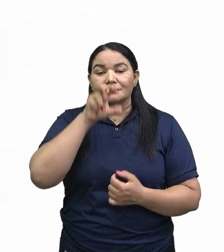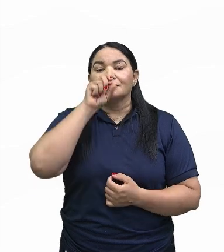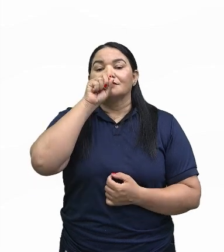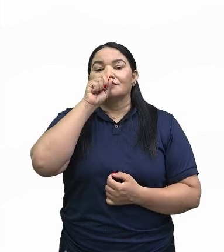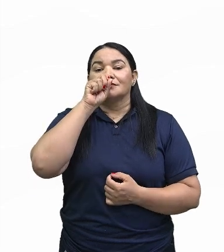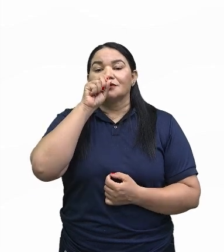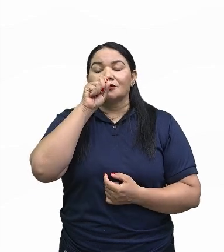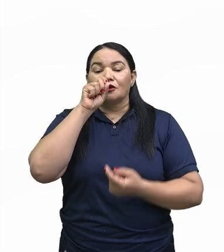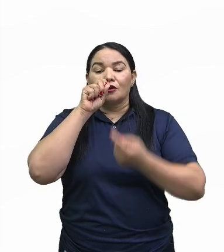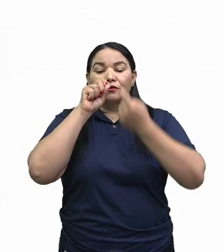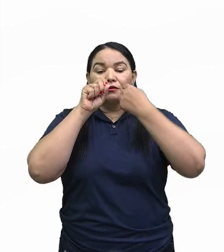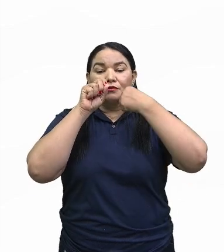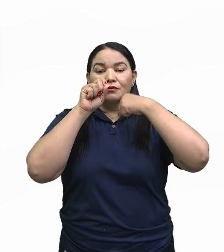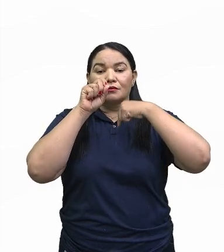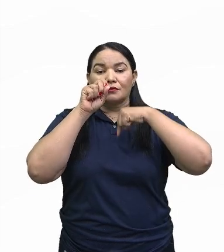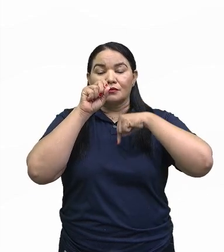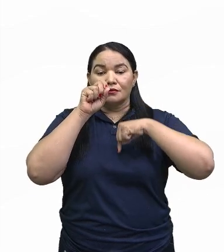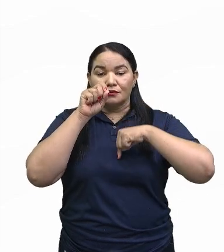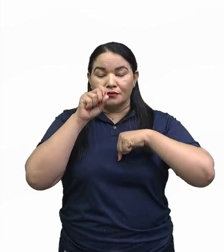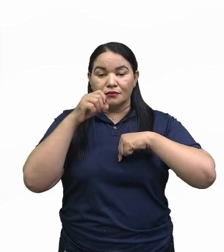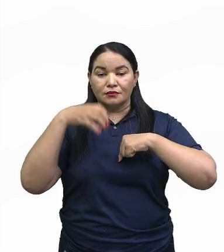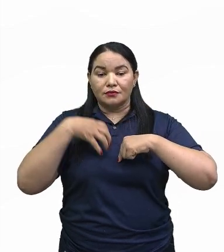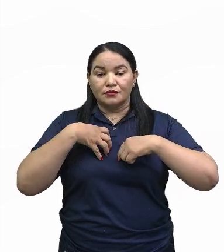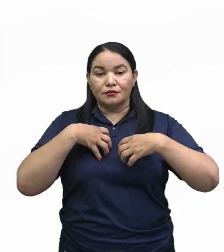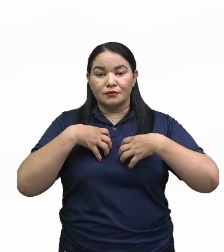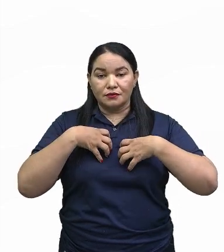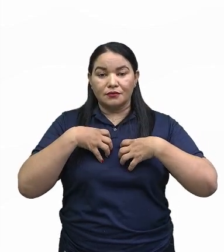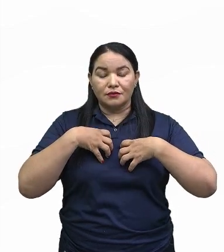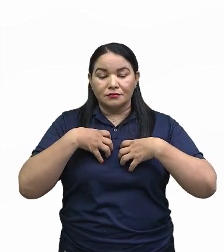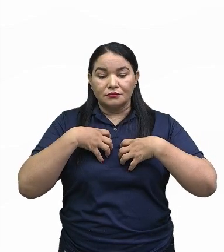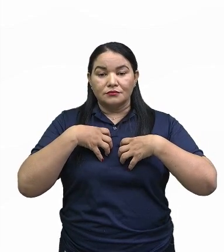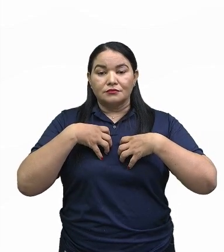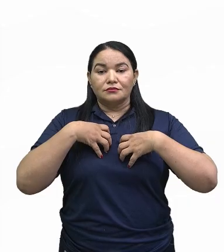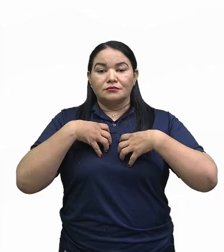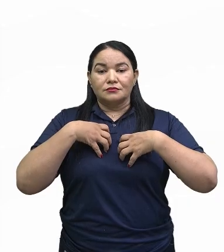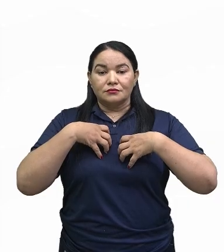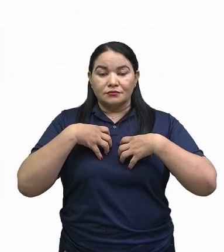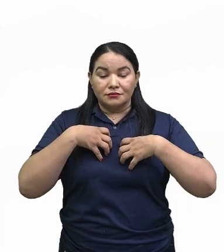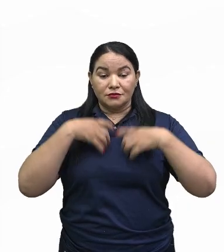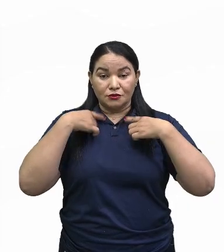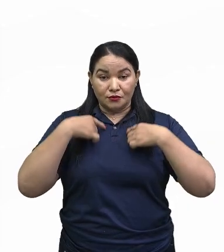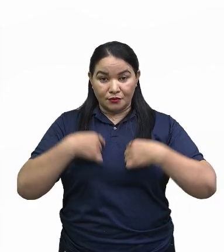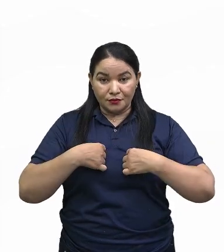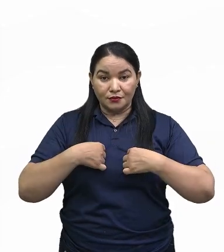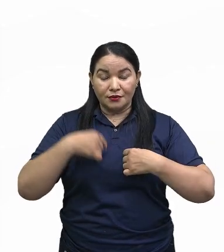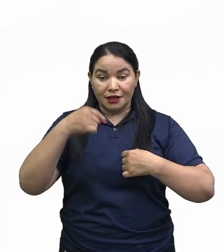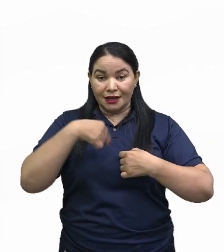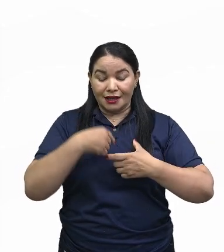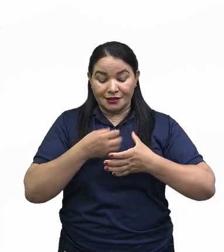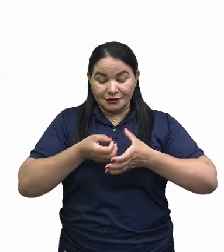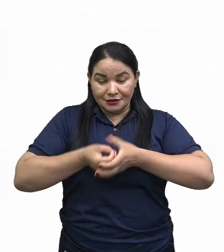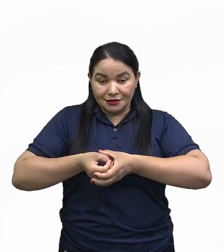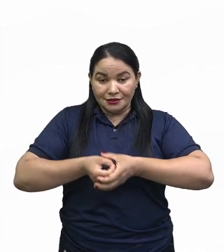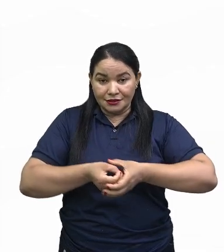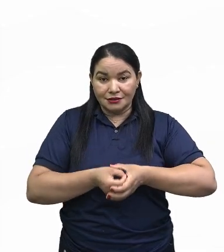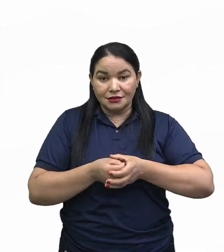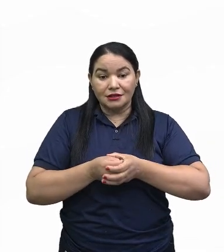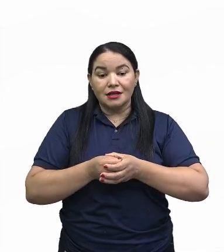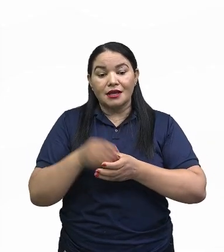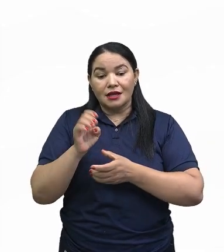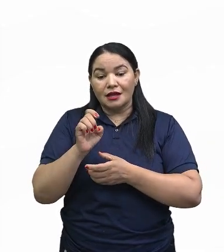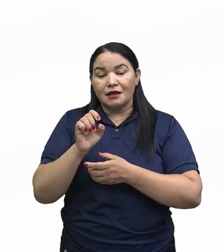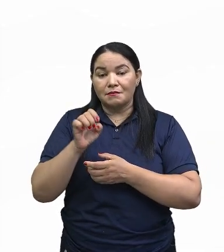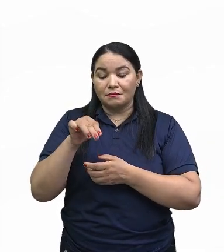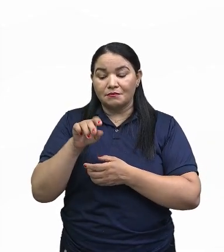levados, ele vai ser levado até o nosso pulmão. Chegando lá, essas células que são as hemácias, né? Elas retiram esse oxigênio